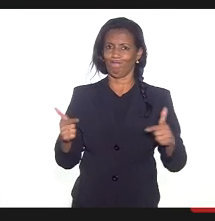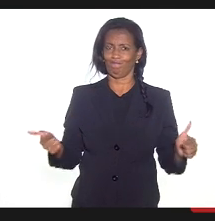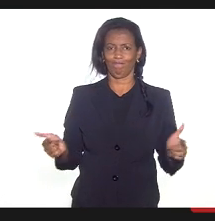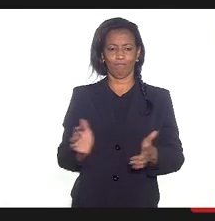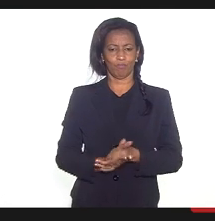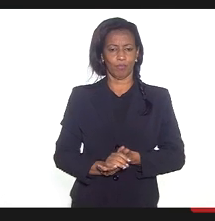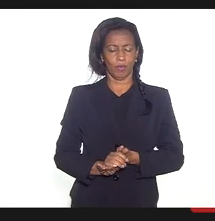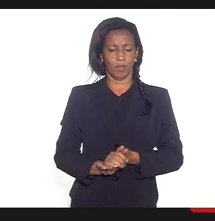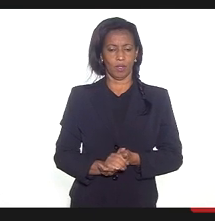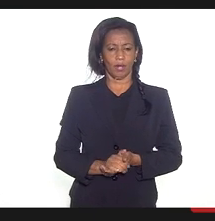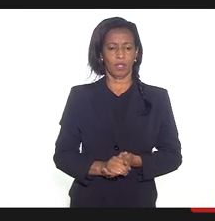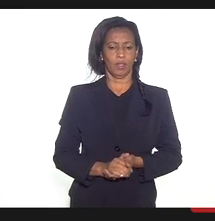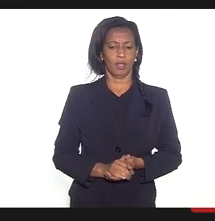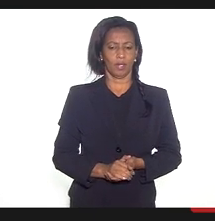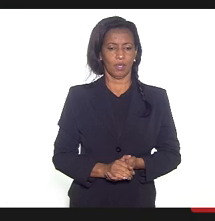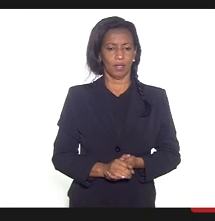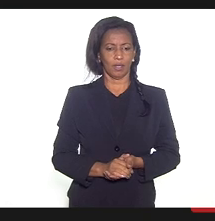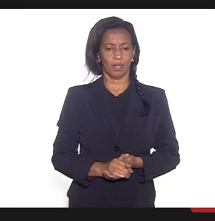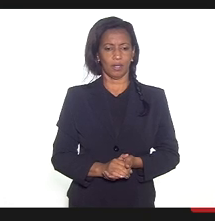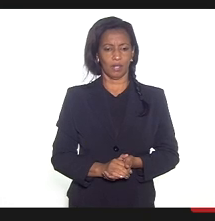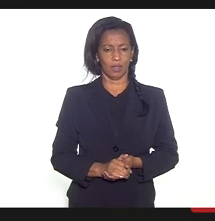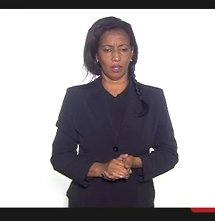dos magistrados